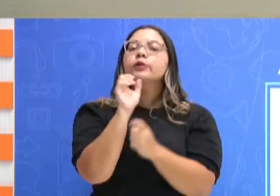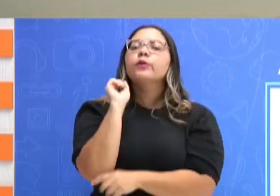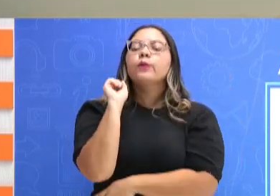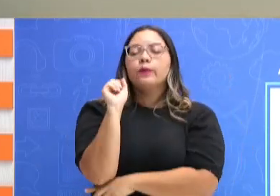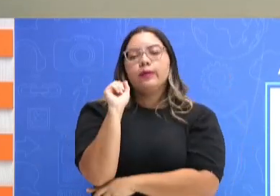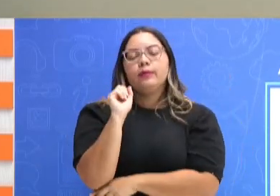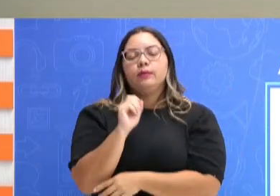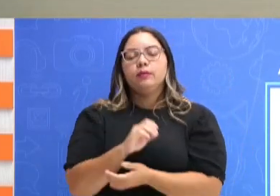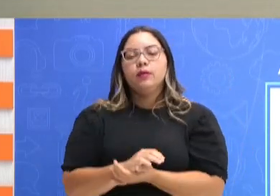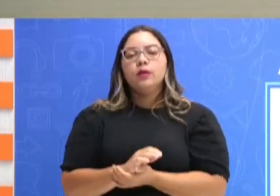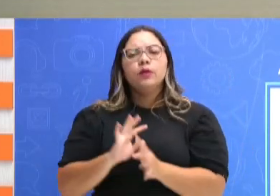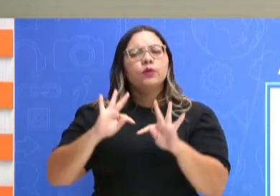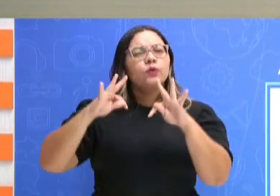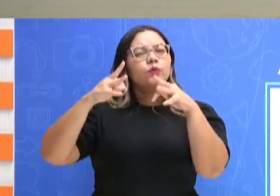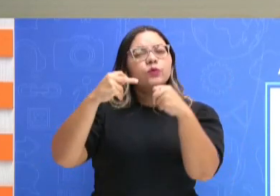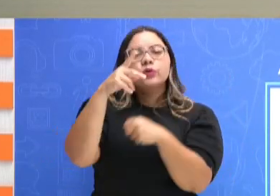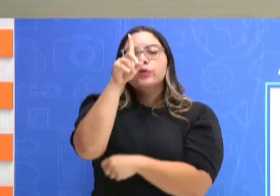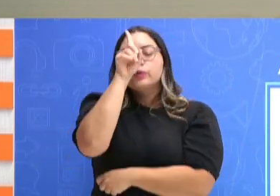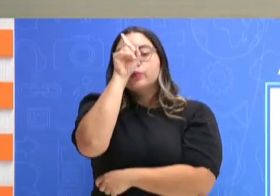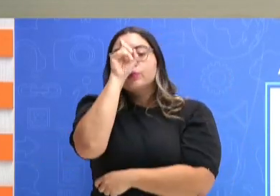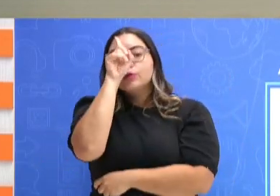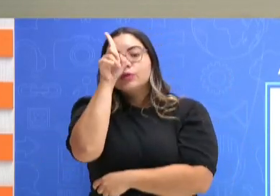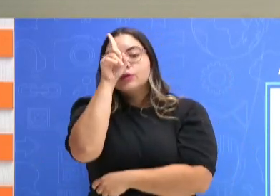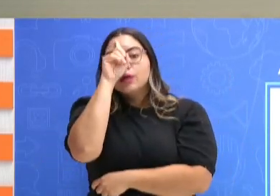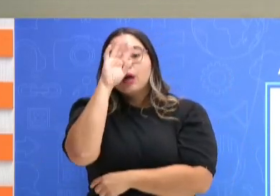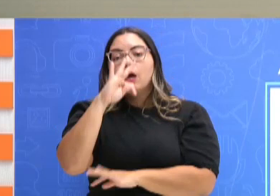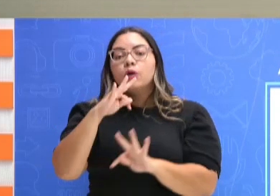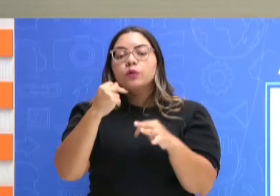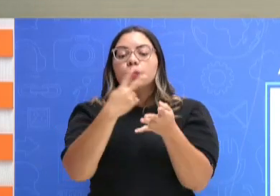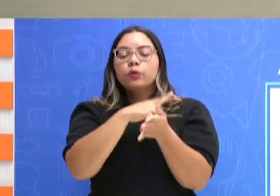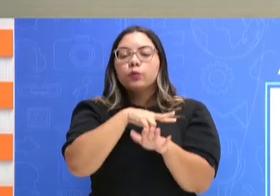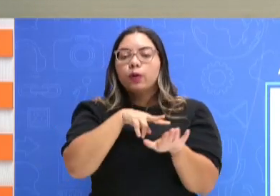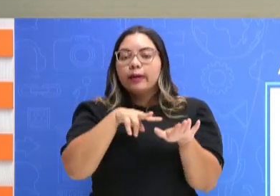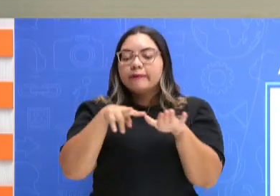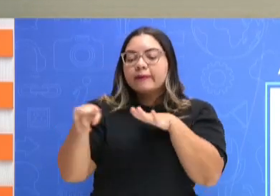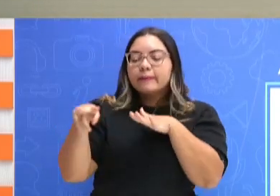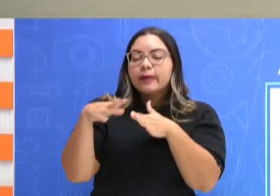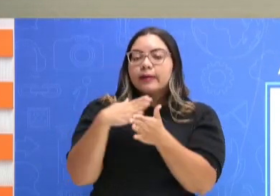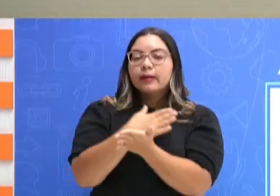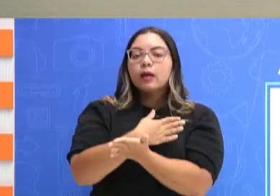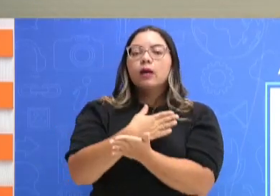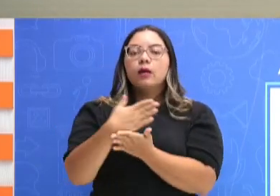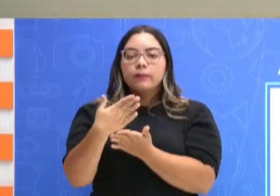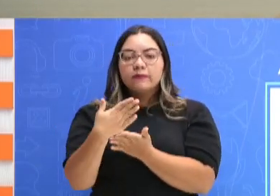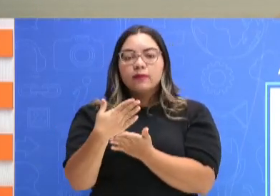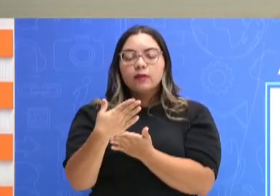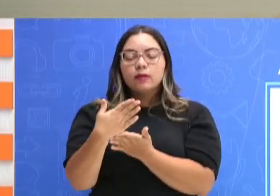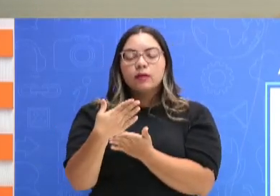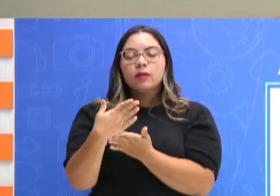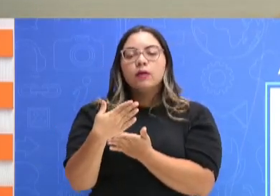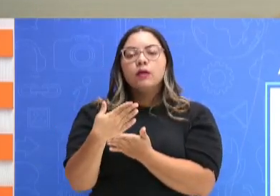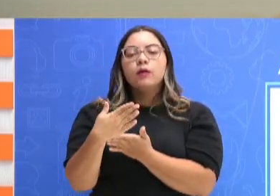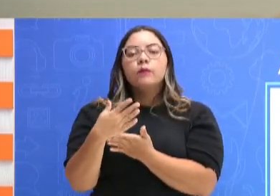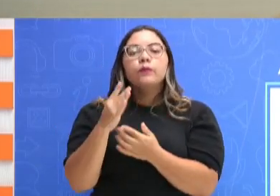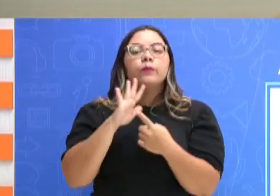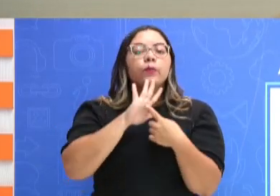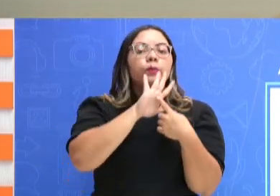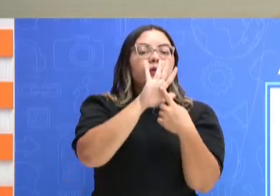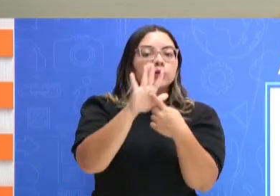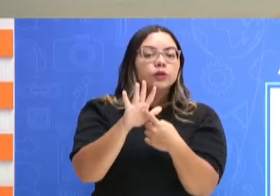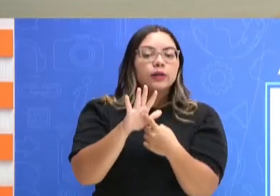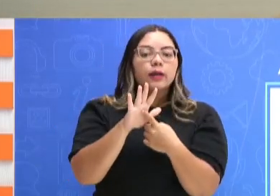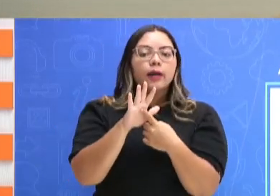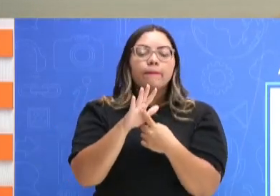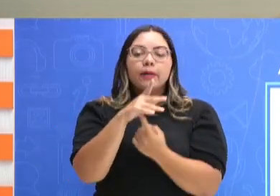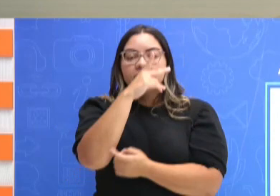quê? Todo dia, todo início de semana, Augusto, nós vamos soltar para a população